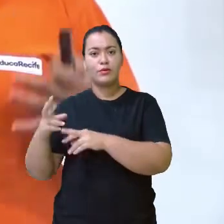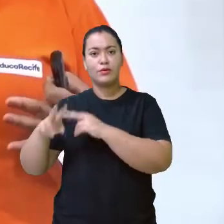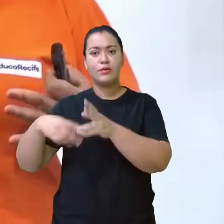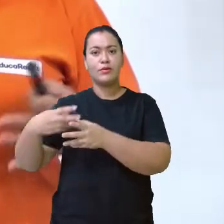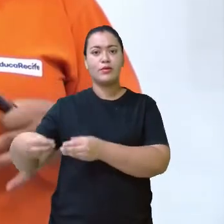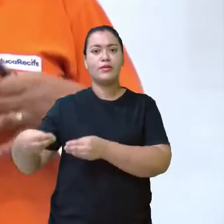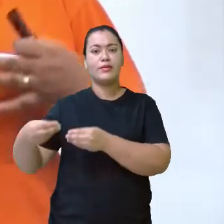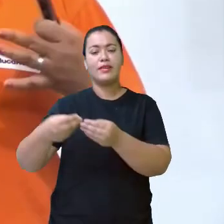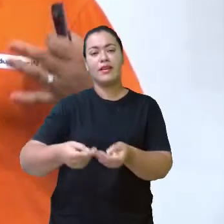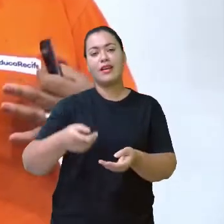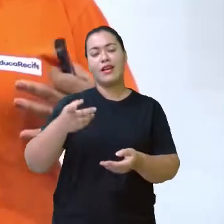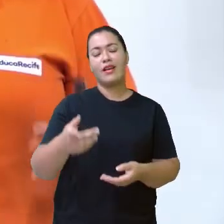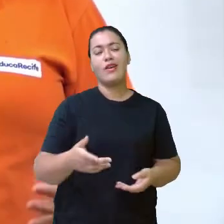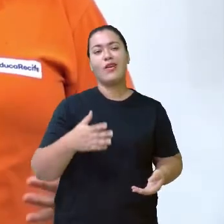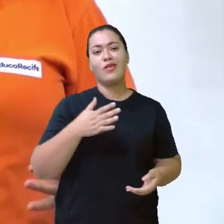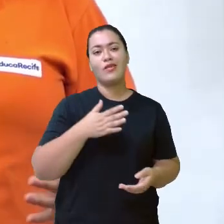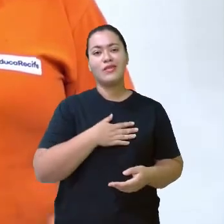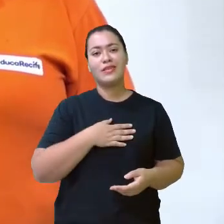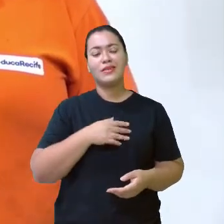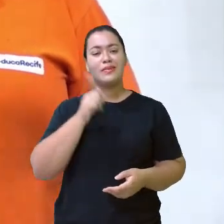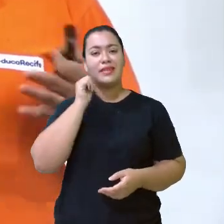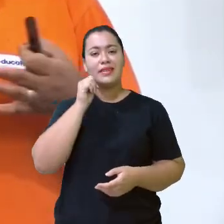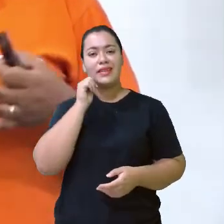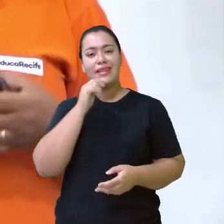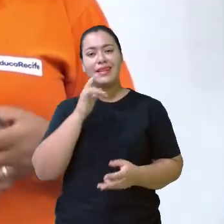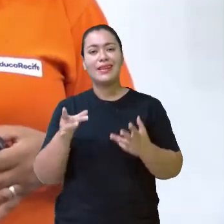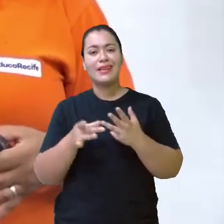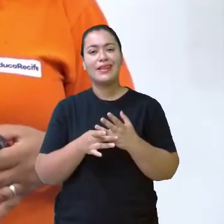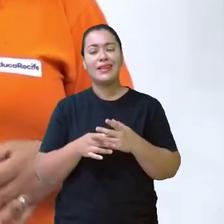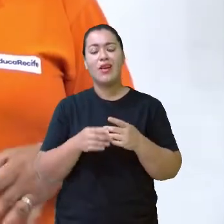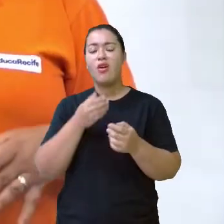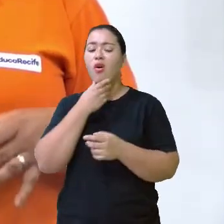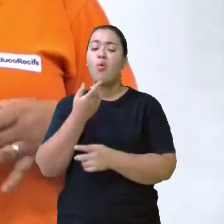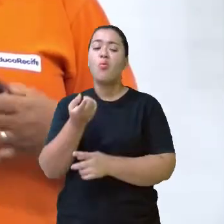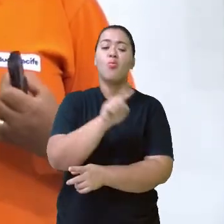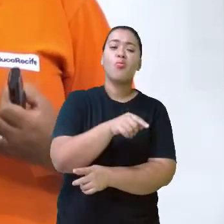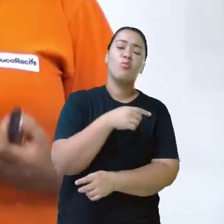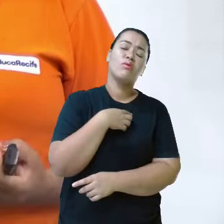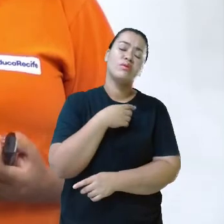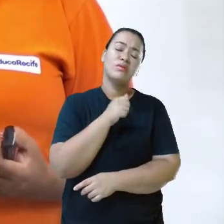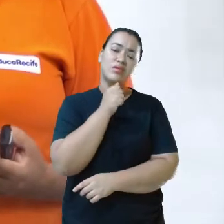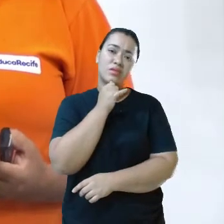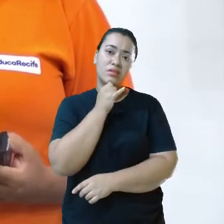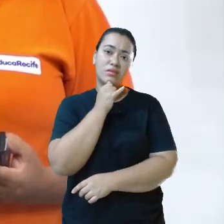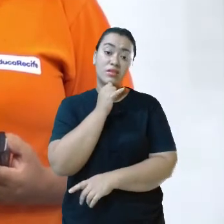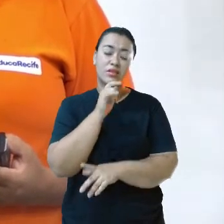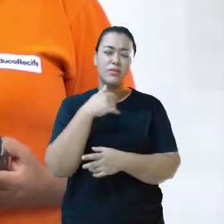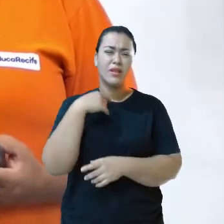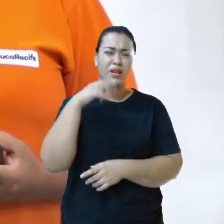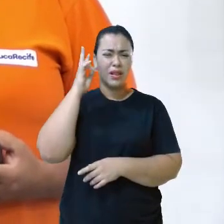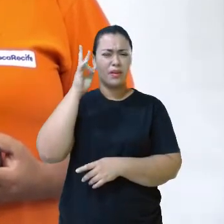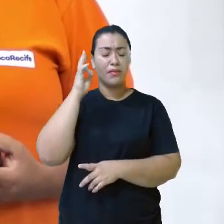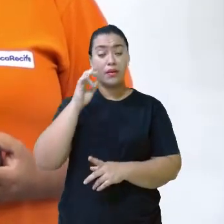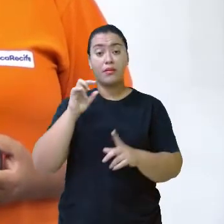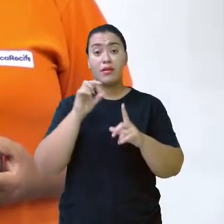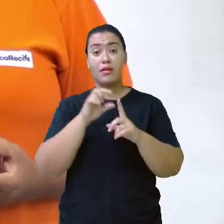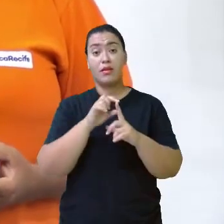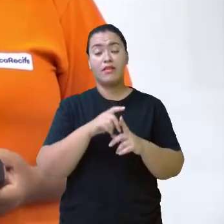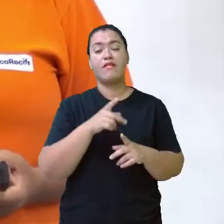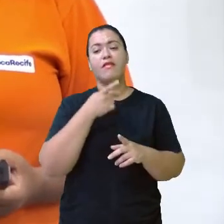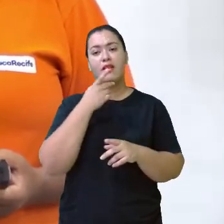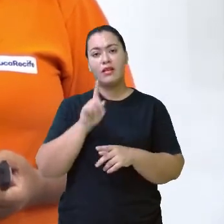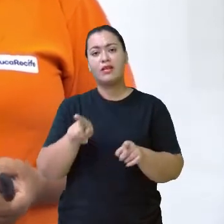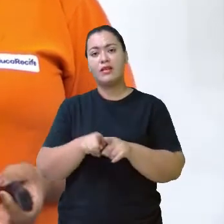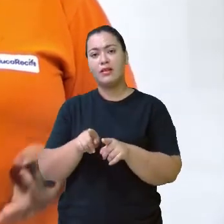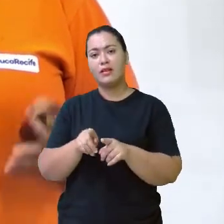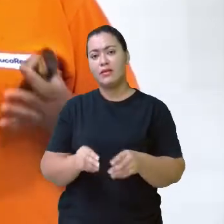gostava da Cibele e queria casar com ela. O Filéias ficou triste, mas depois ele lembrou das palavras dele e falou